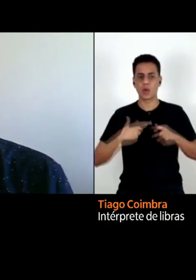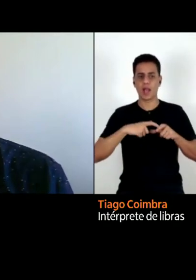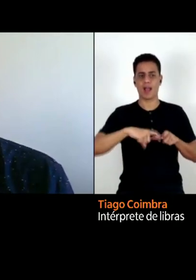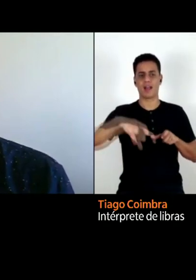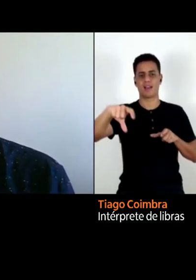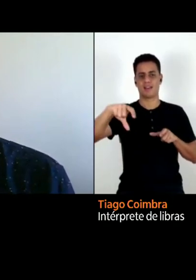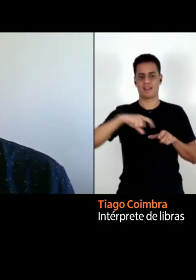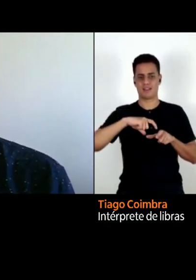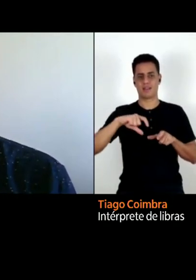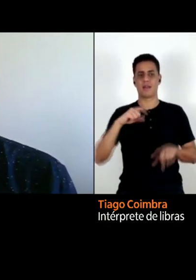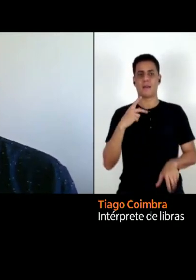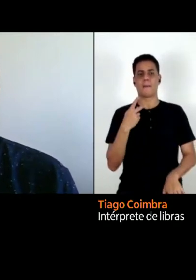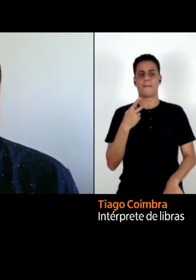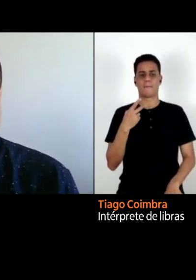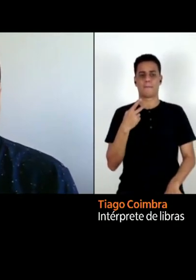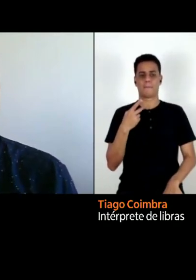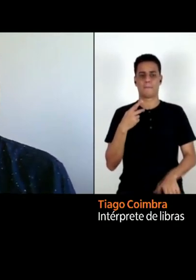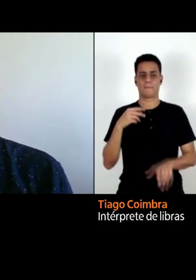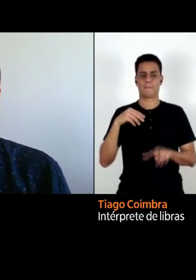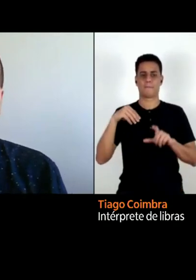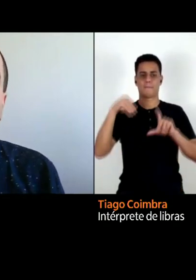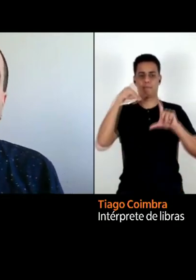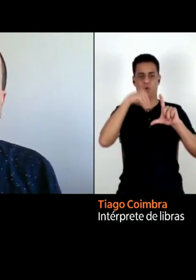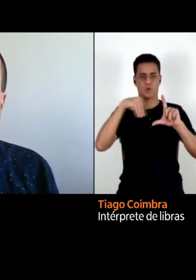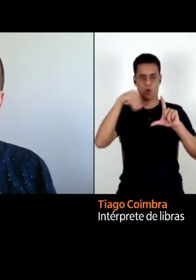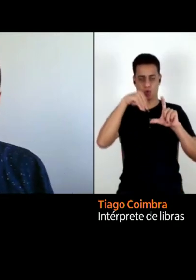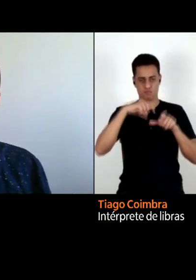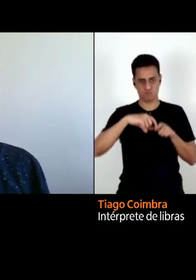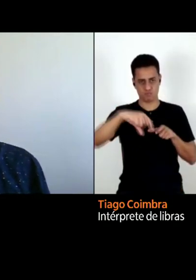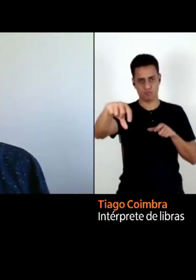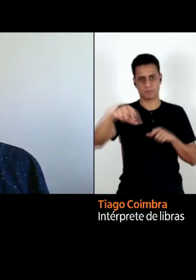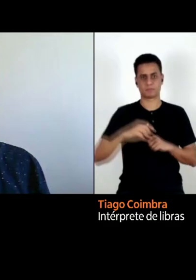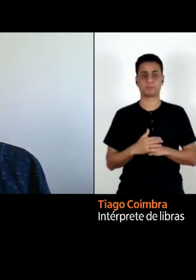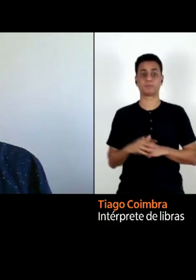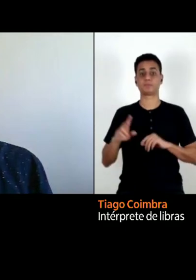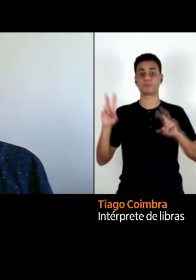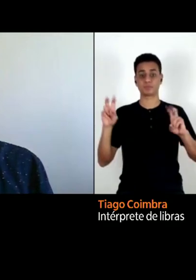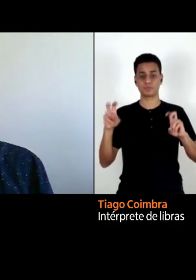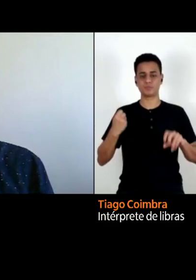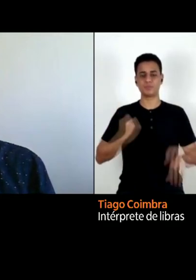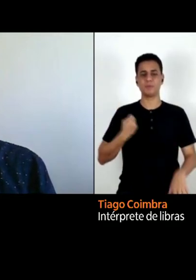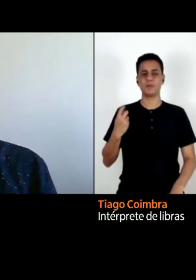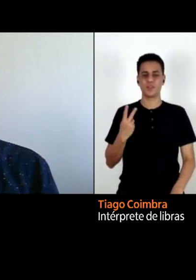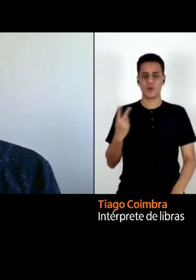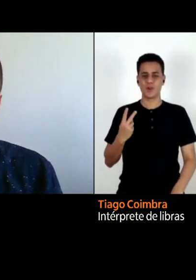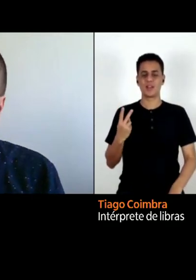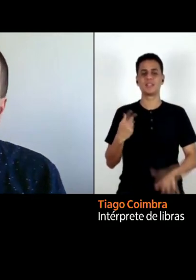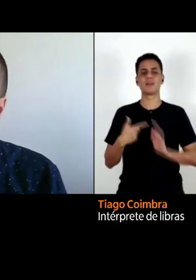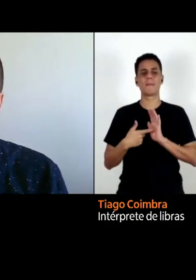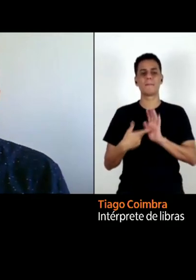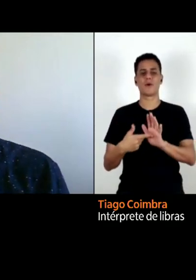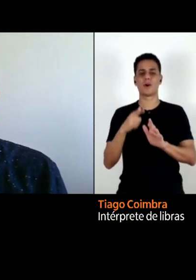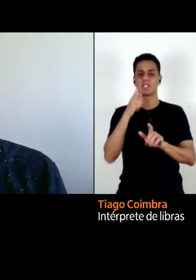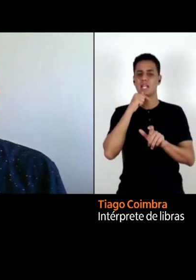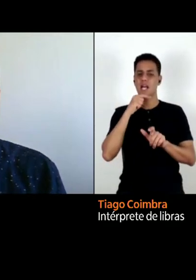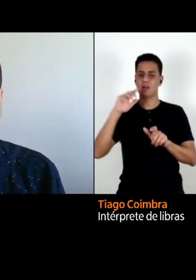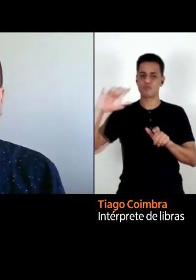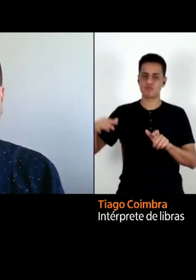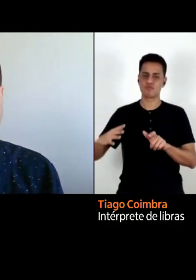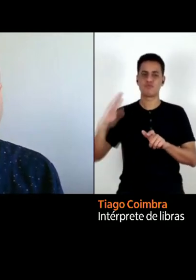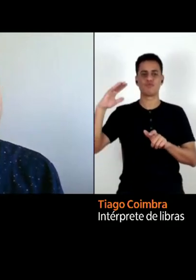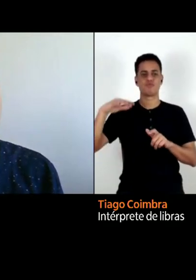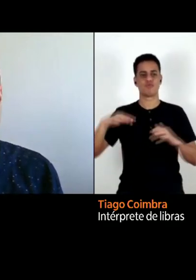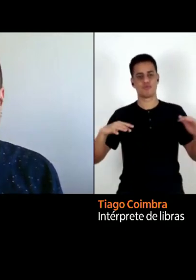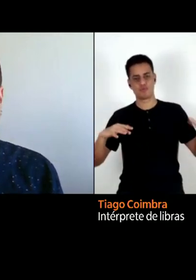número 2, La Mer, L'Armé, eu compus um cinepoema com as ondas de Marais e de Cunha Salles, além